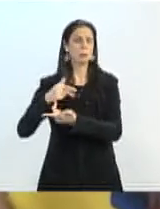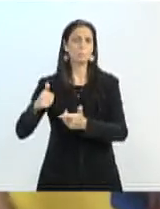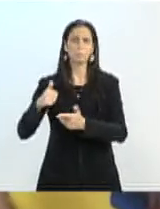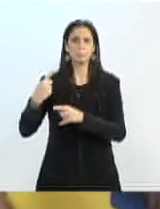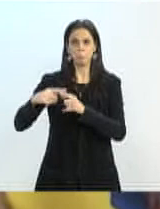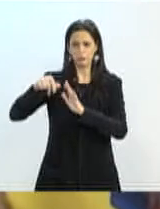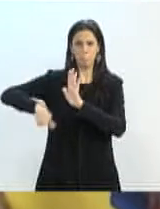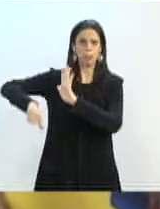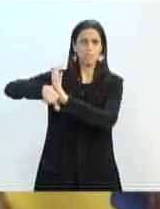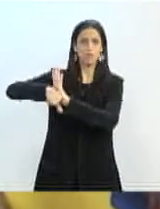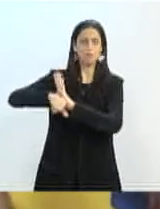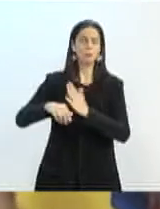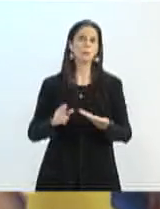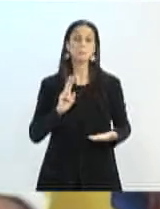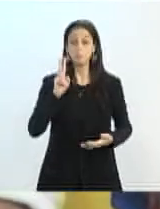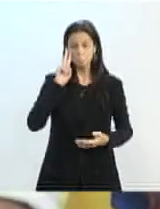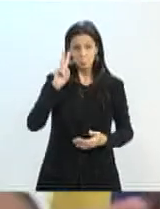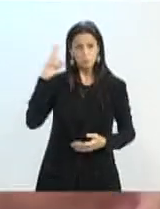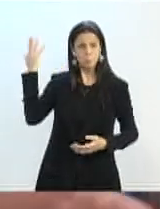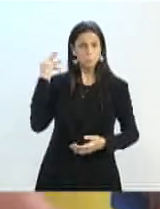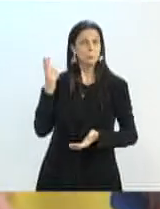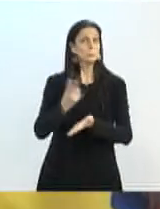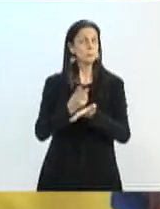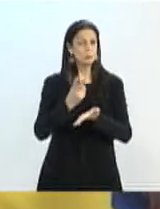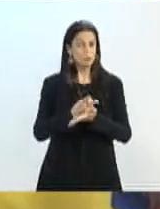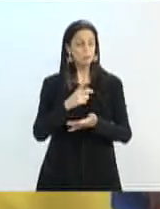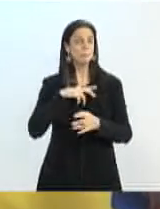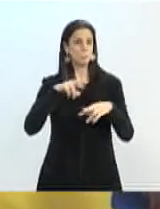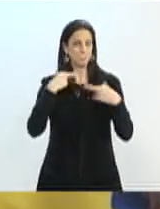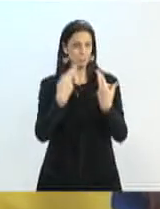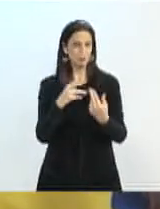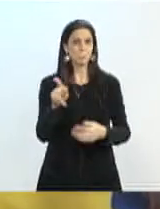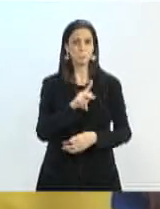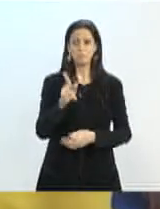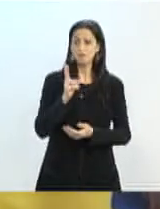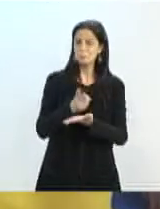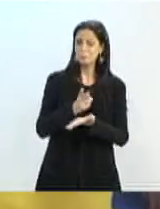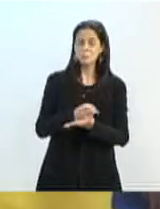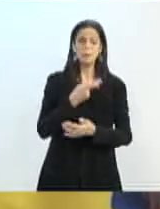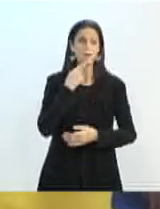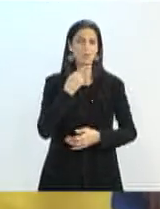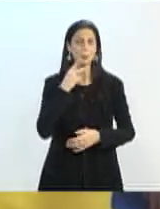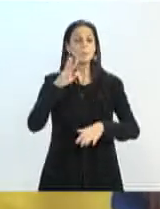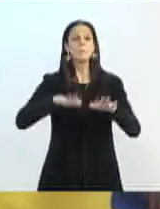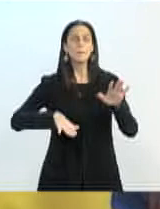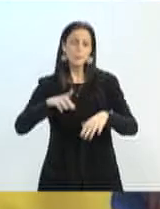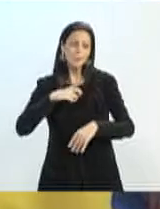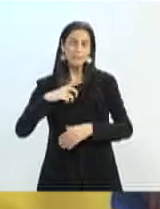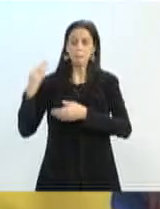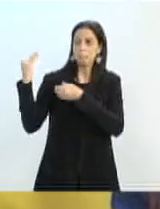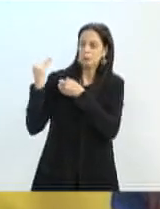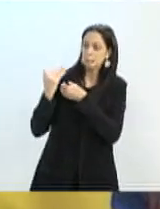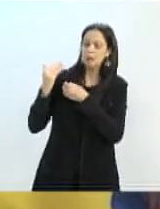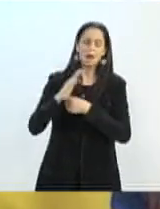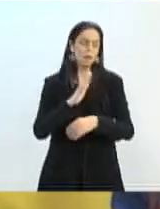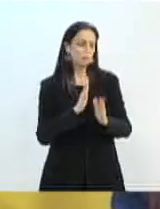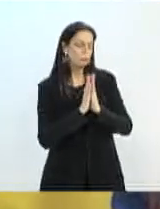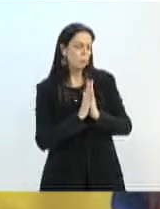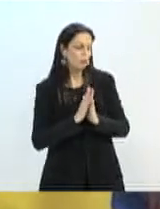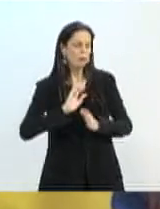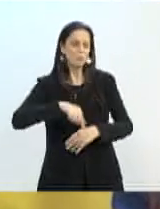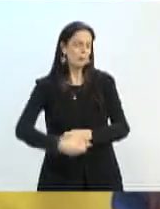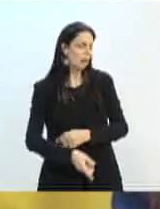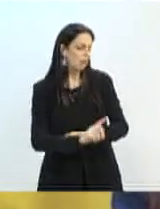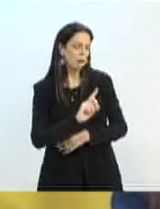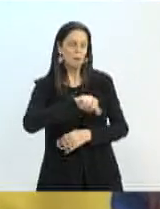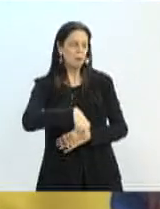sempre falava isso nos conselhos de classe, até porque a gente sabe, a pressão é muito grande para não reprovar aluno, porque depois tem a falsa sensação do IDEB,